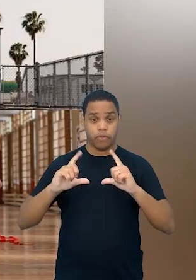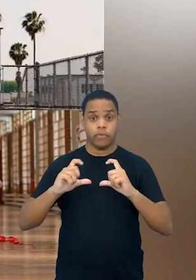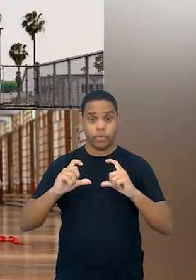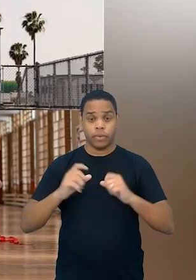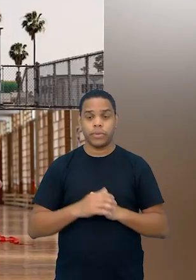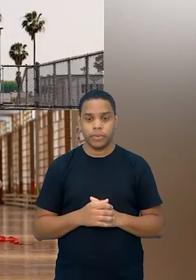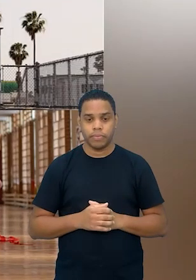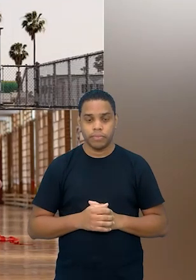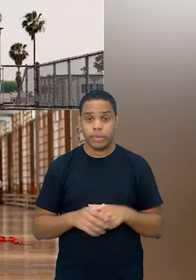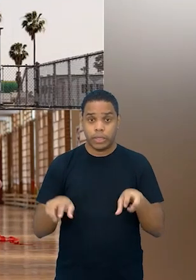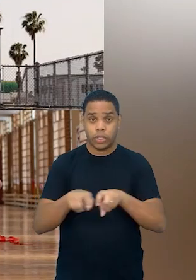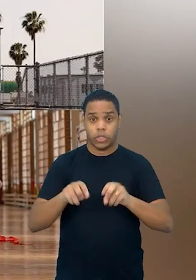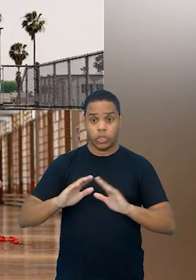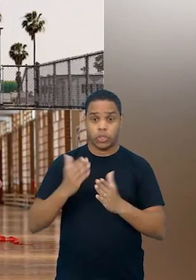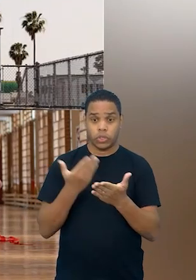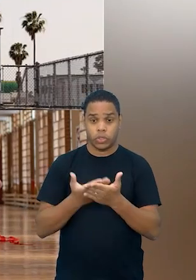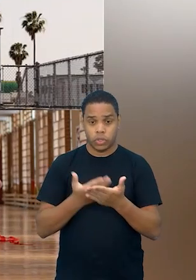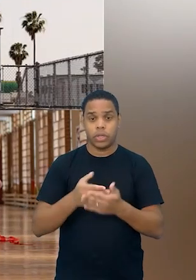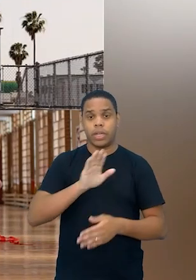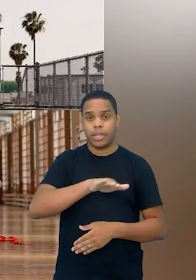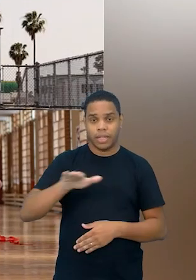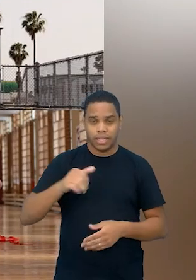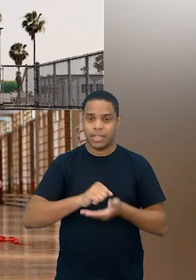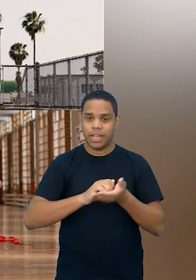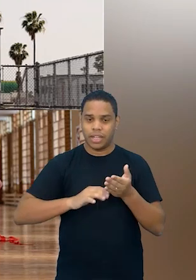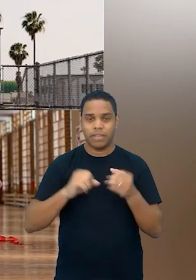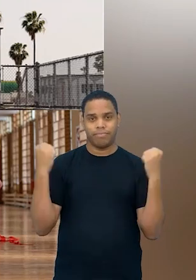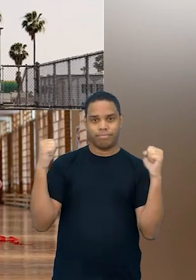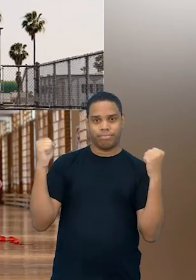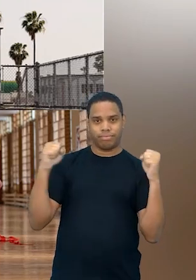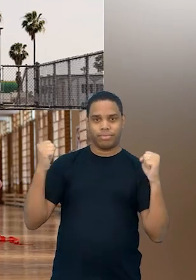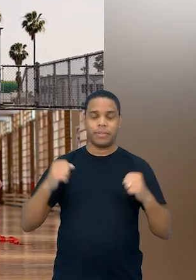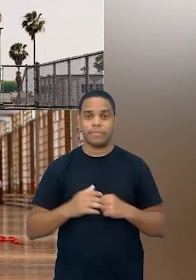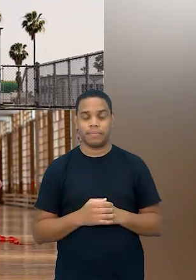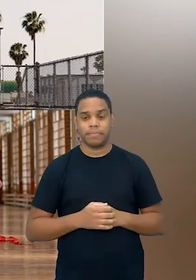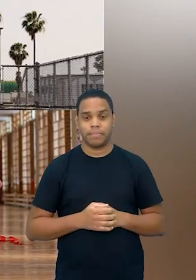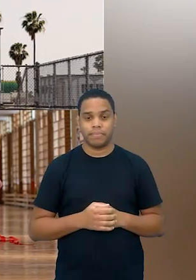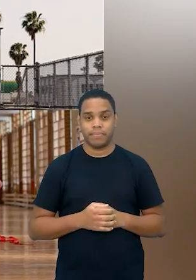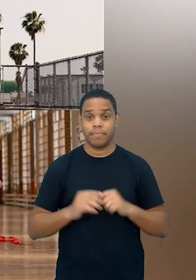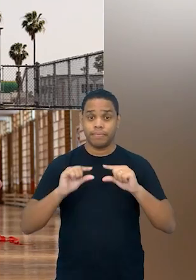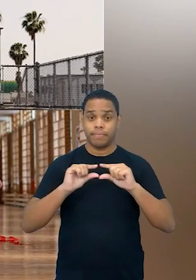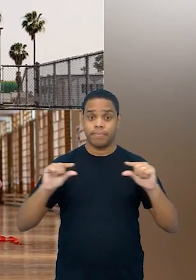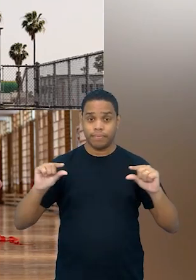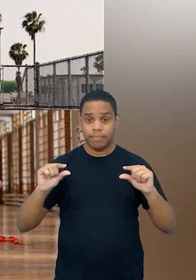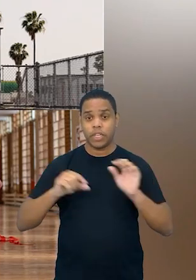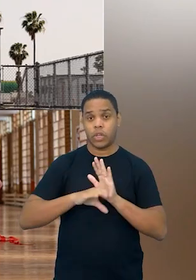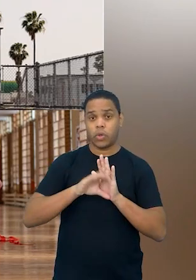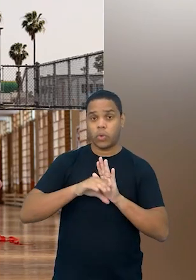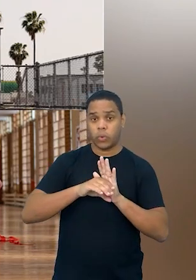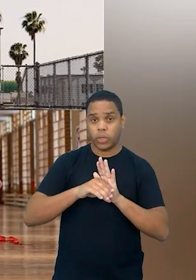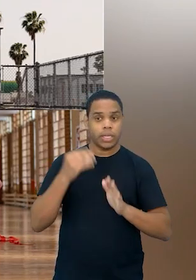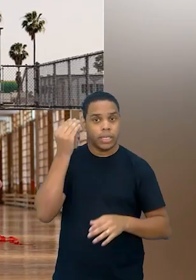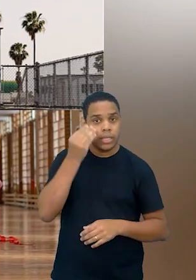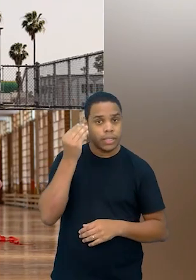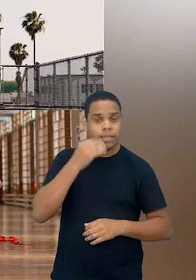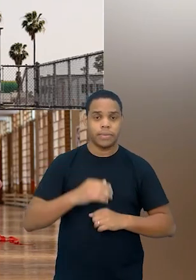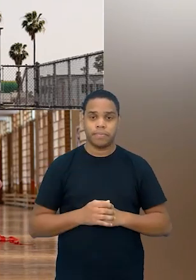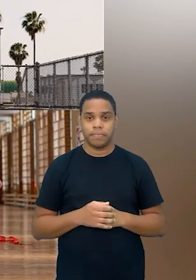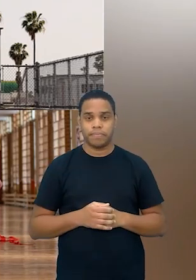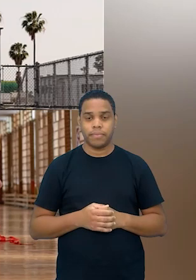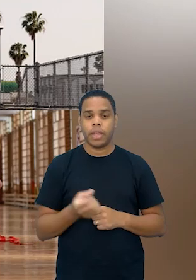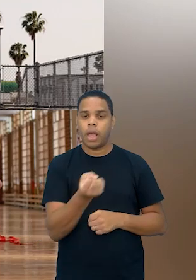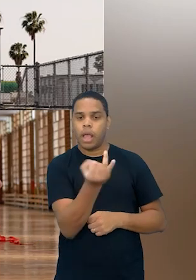Fotografia, quadra escolar e crianças fazendo atividade física. Escrito, conceitos vivenciados.